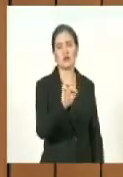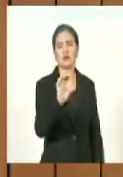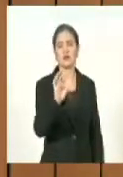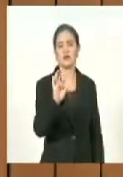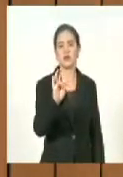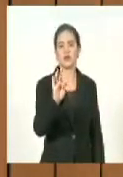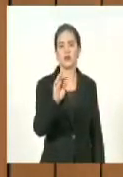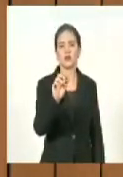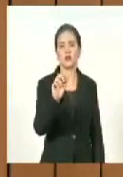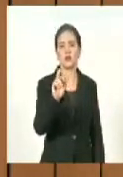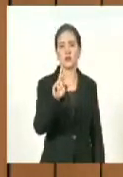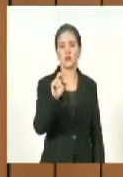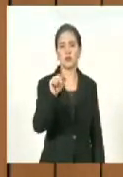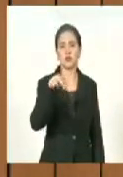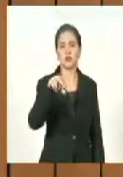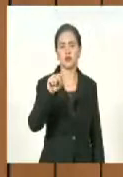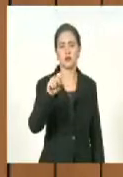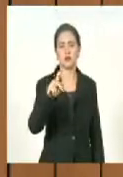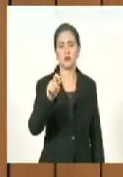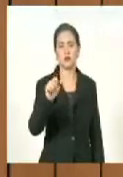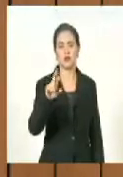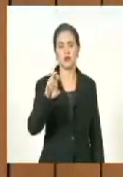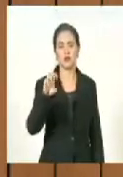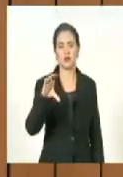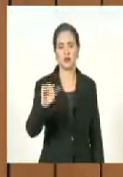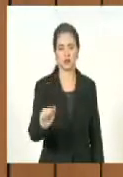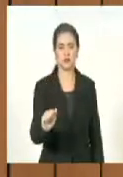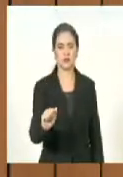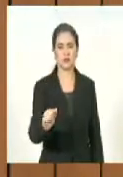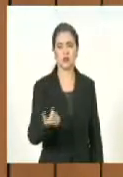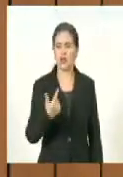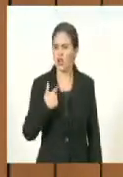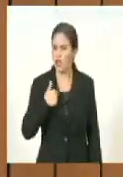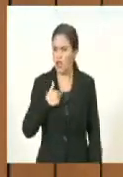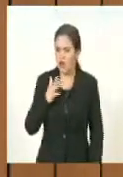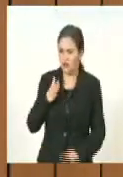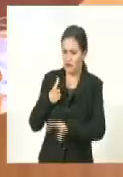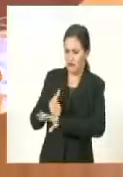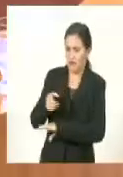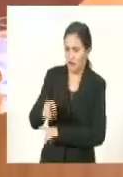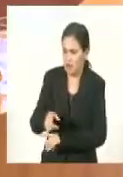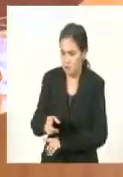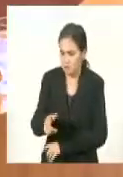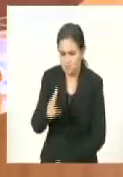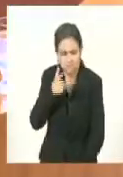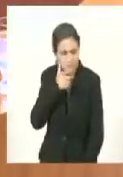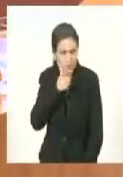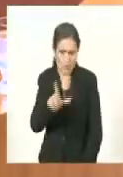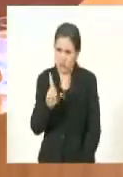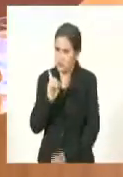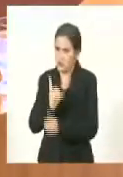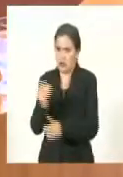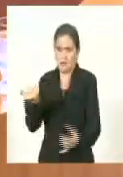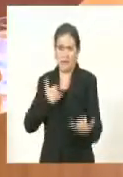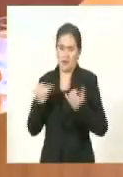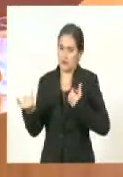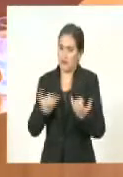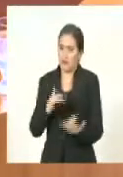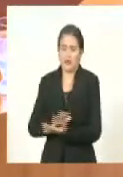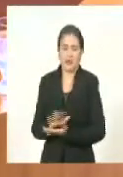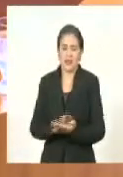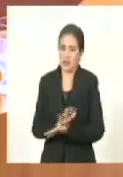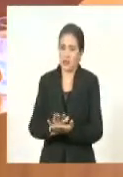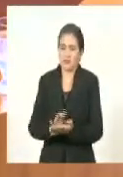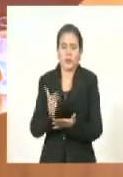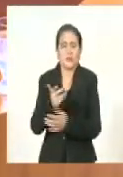portal da transparência. Não consigo achar informações nesse portal da transparência. quase nenhuma que procuro consigo achar ali. E